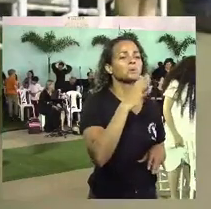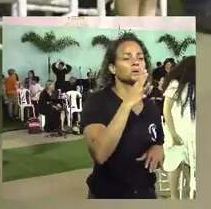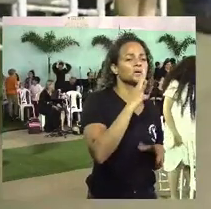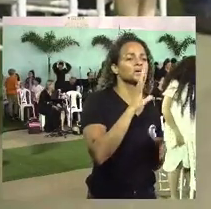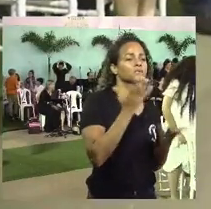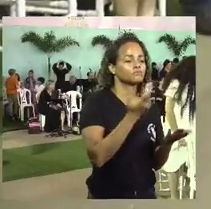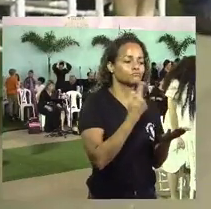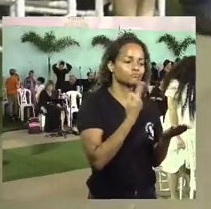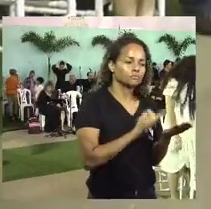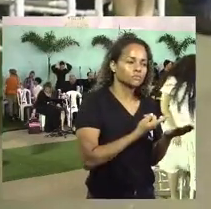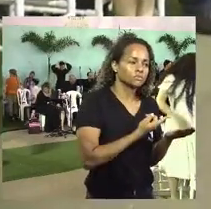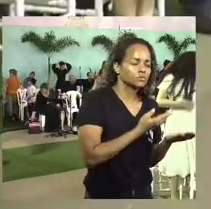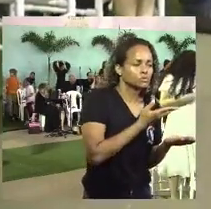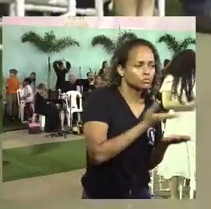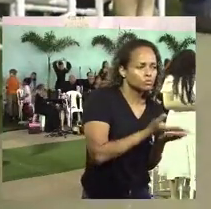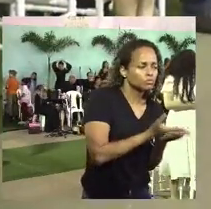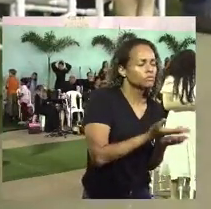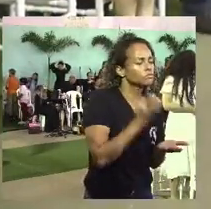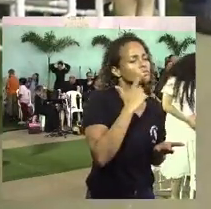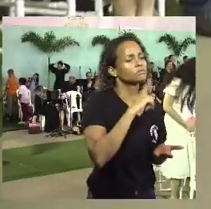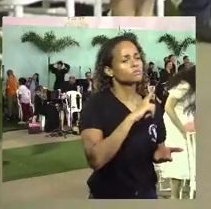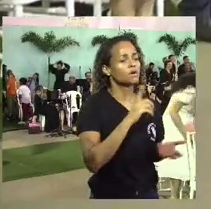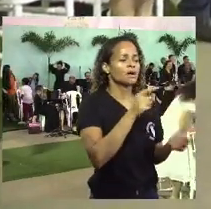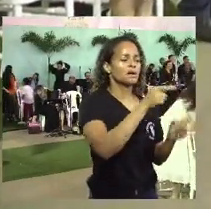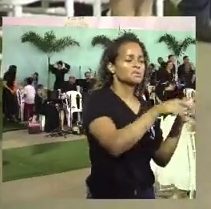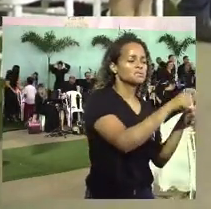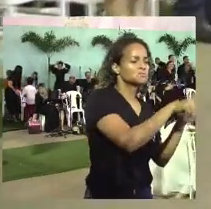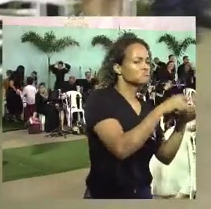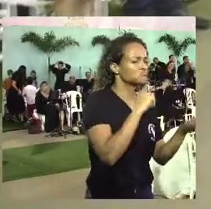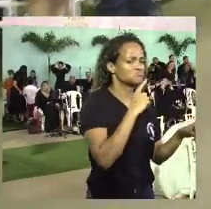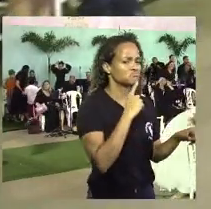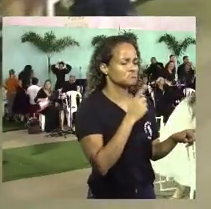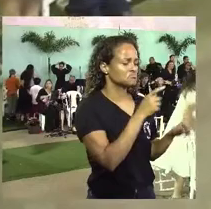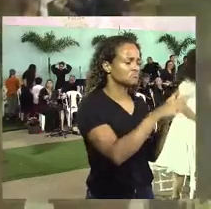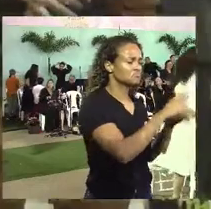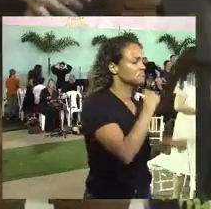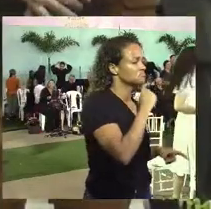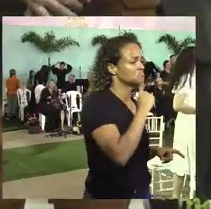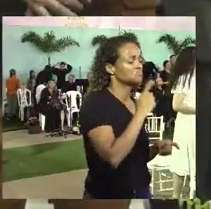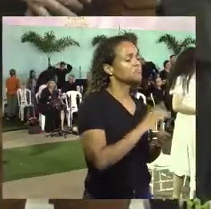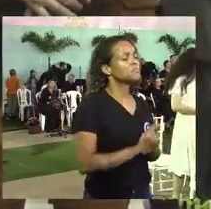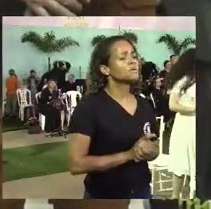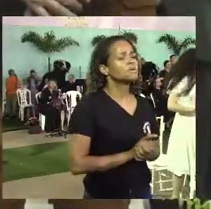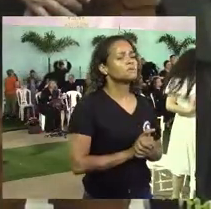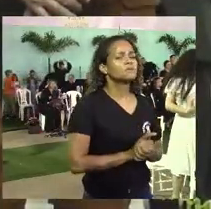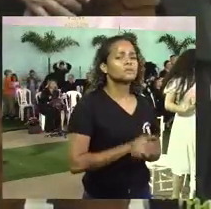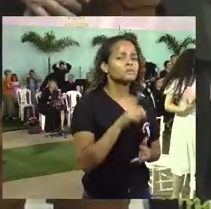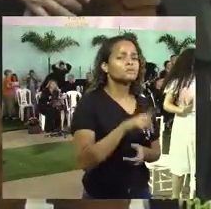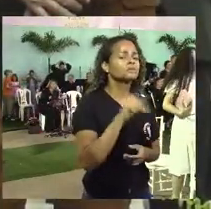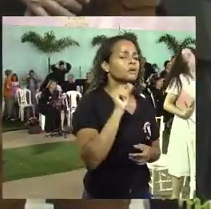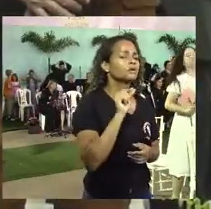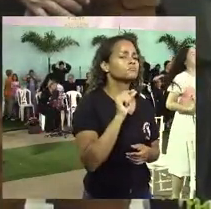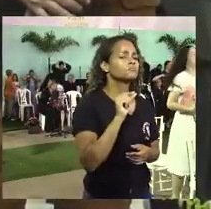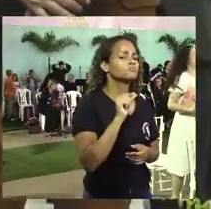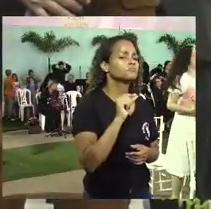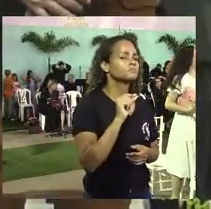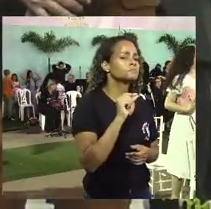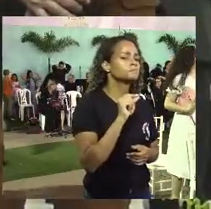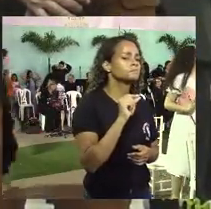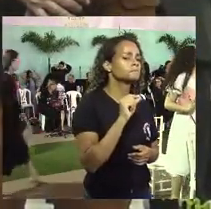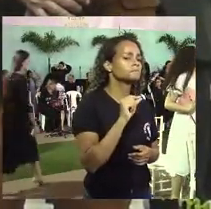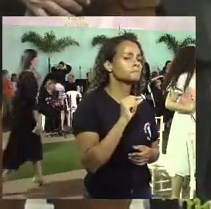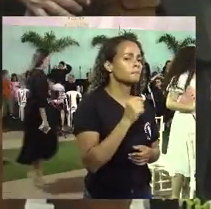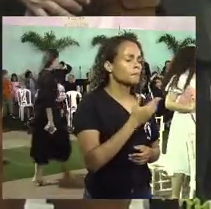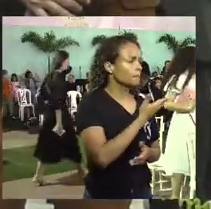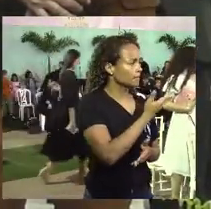vai mudar esse não pode esse não dá esse não tem como então ao decidirmos por ele